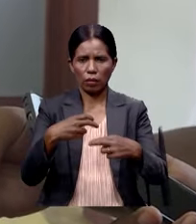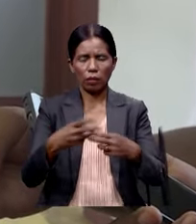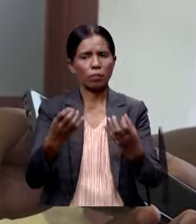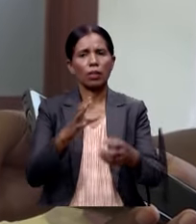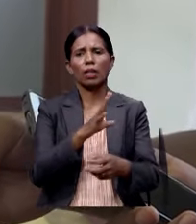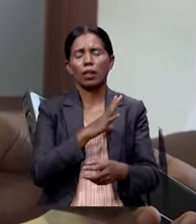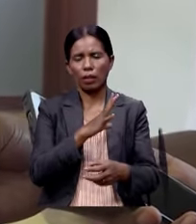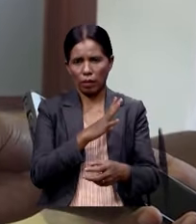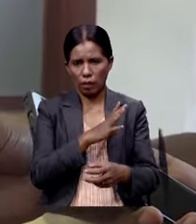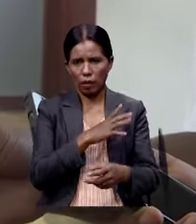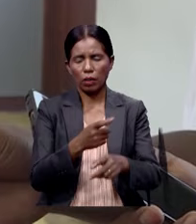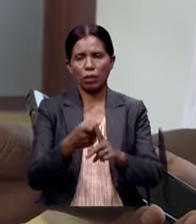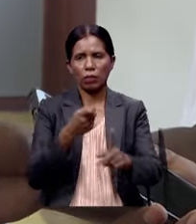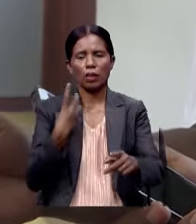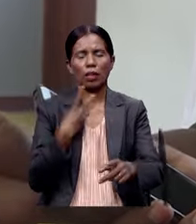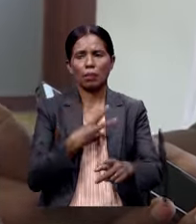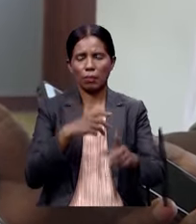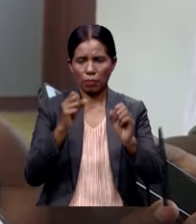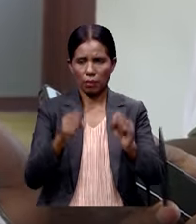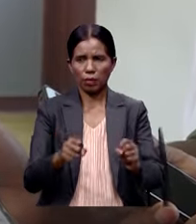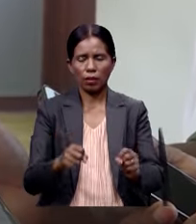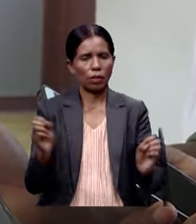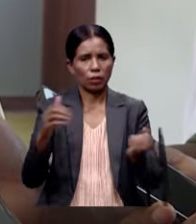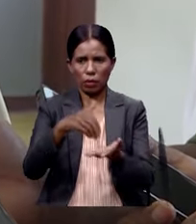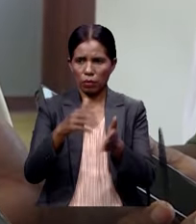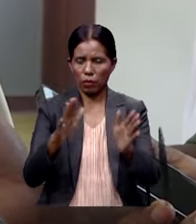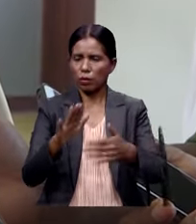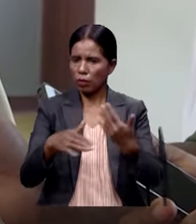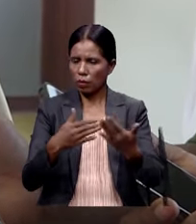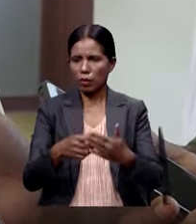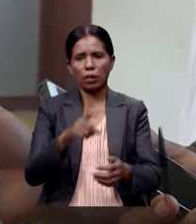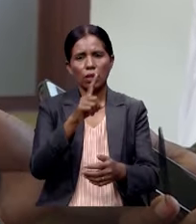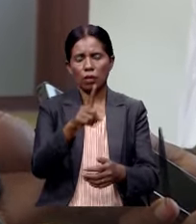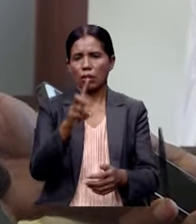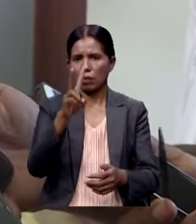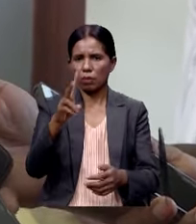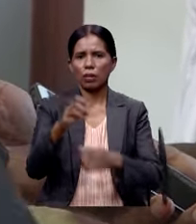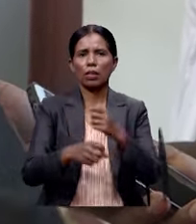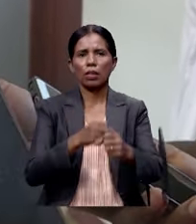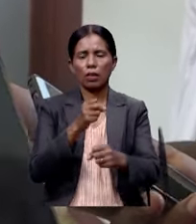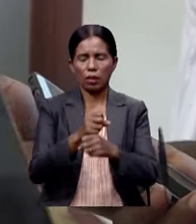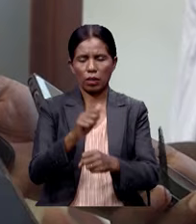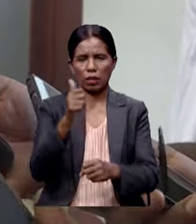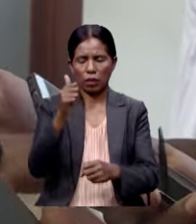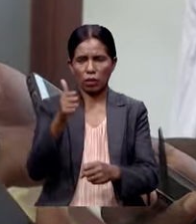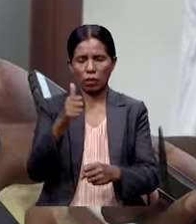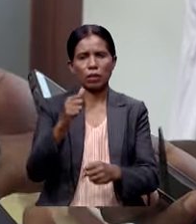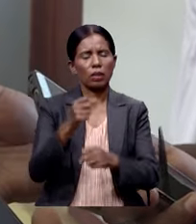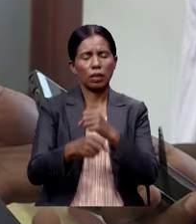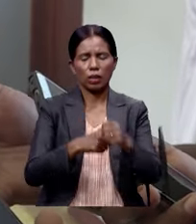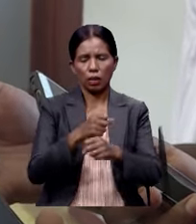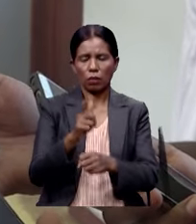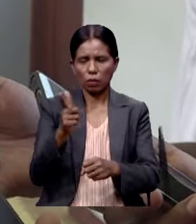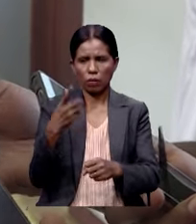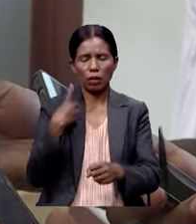hein kata husi ne ambele la alunus otot mai be ida rua ia tina sanulu tina rua nulu mai ne ita